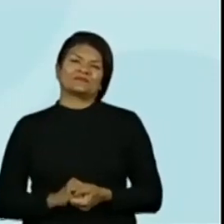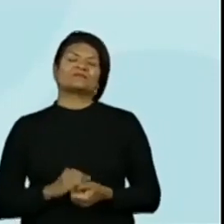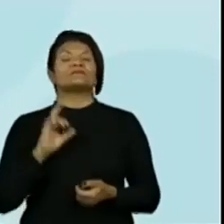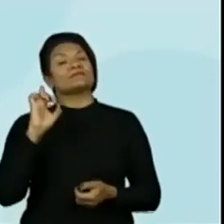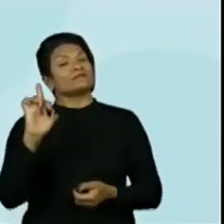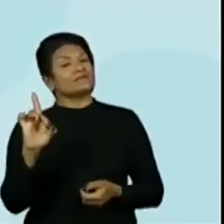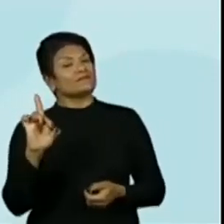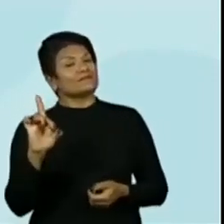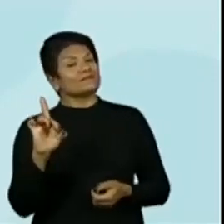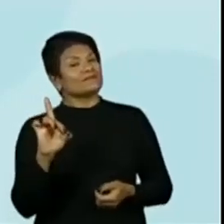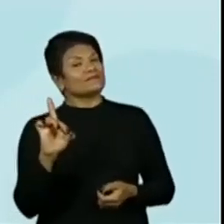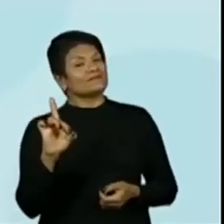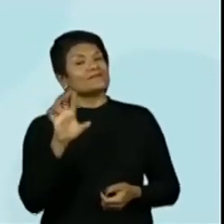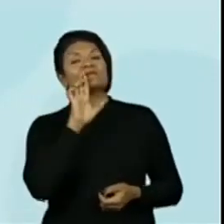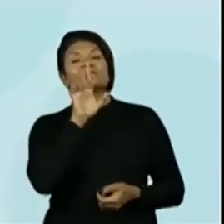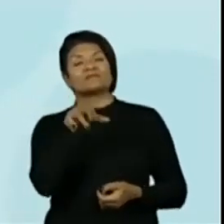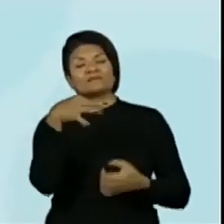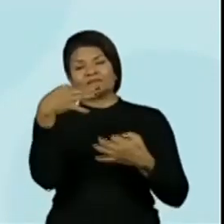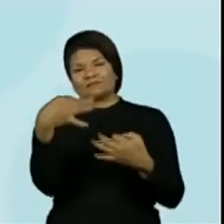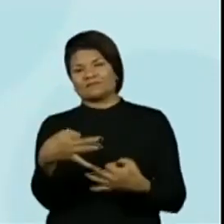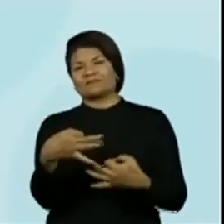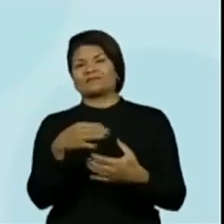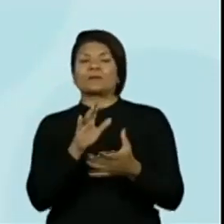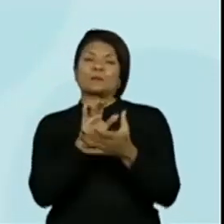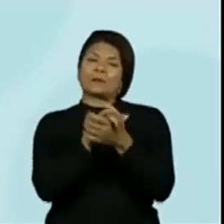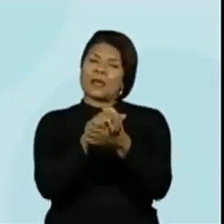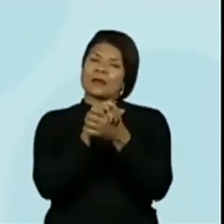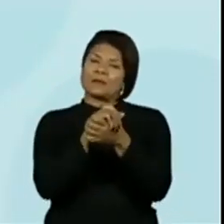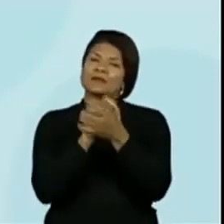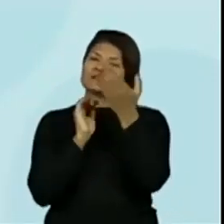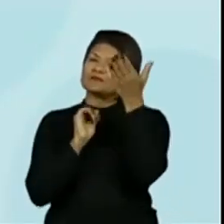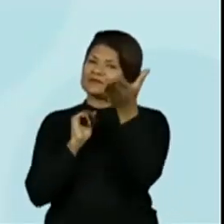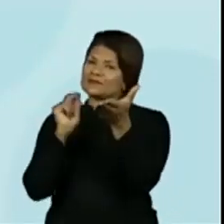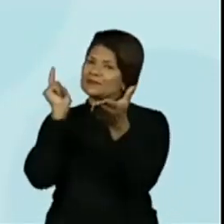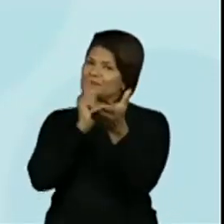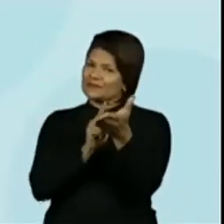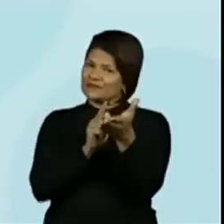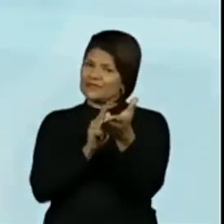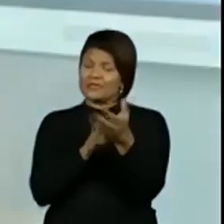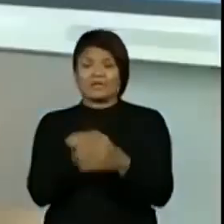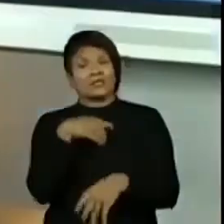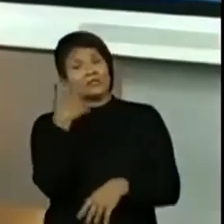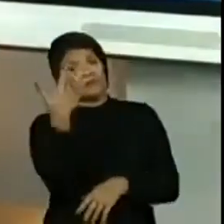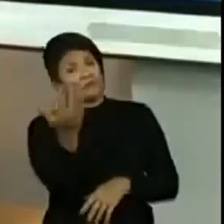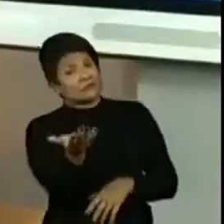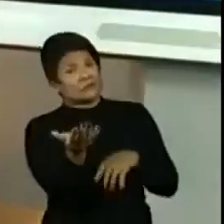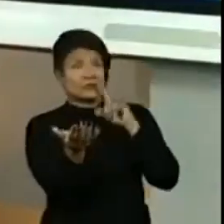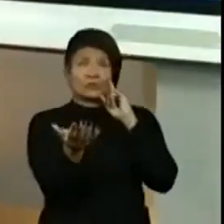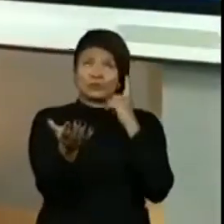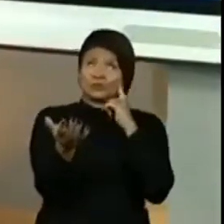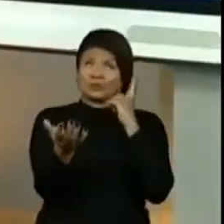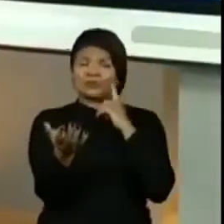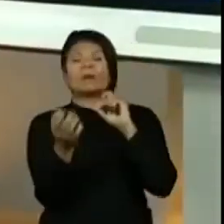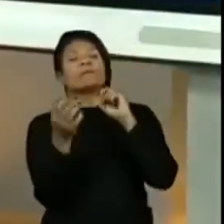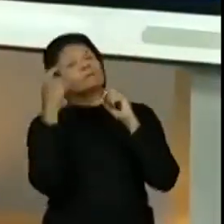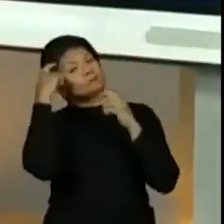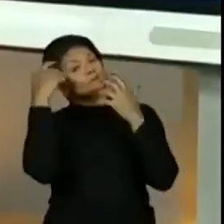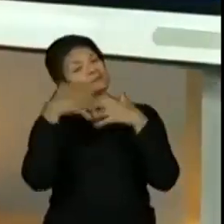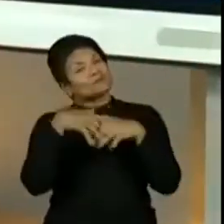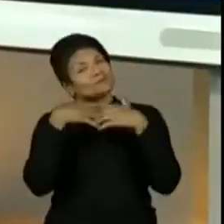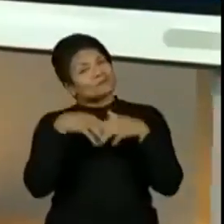certa era a D. Parabéns para você que conseguiu e você que ficou na dúvida,